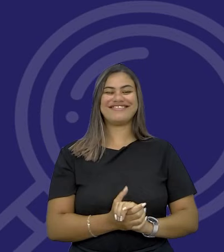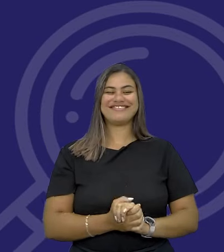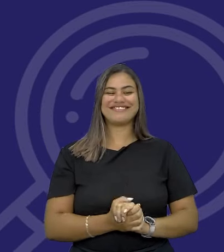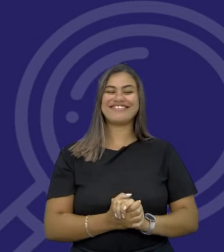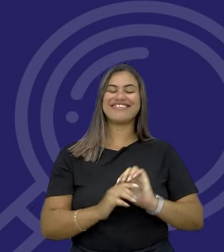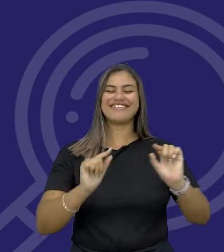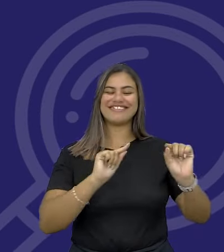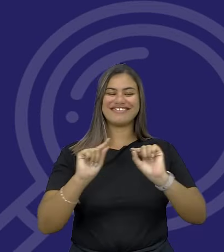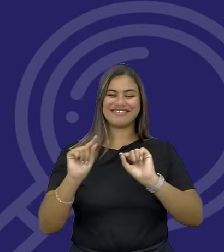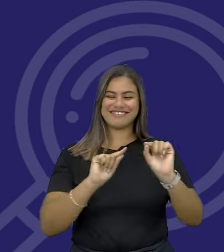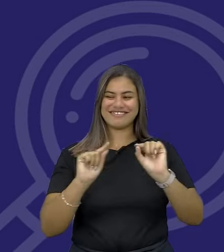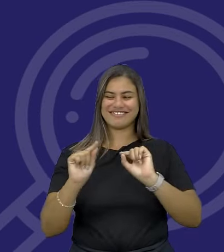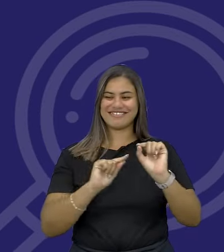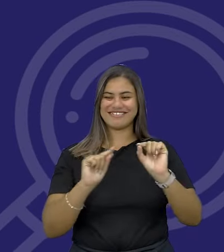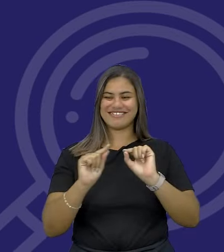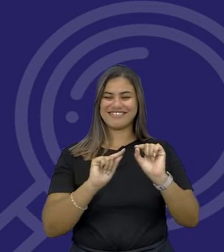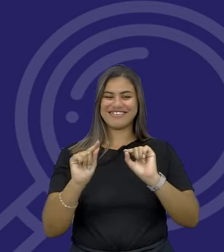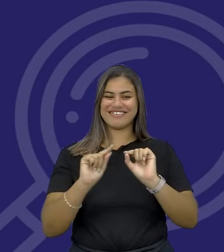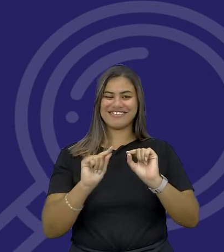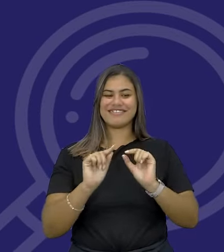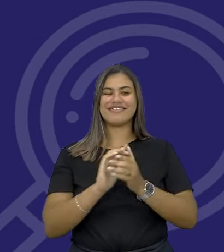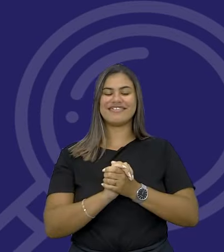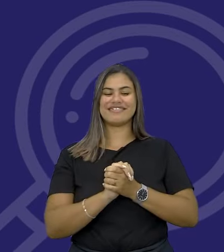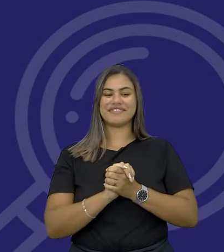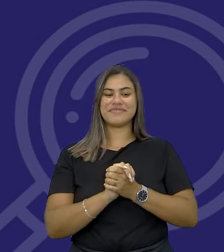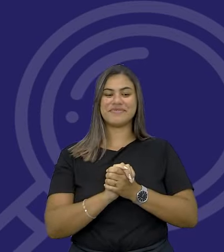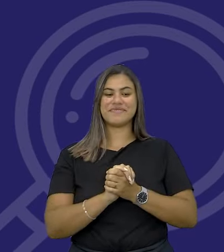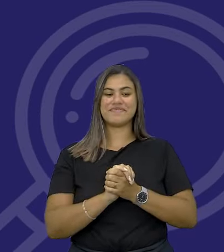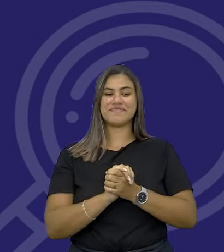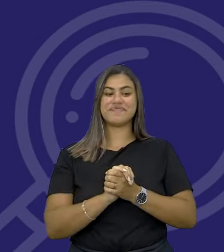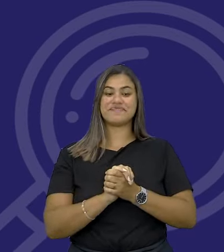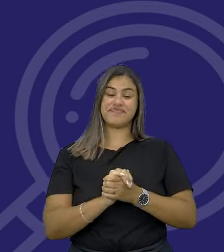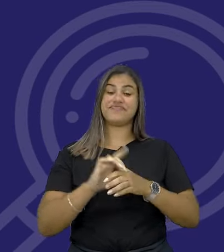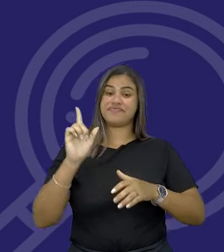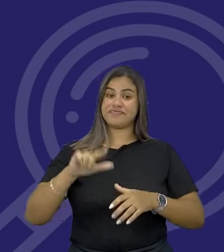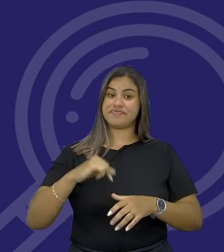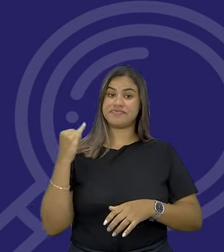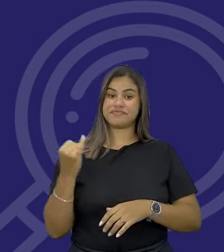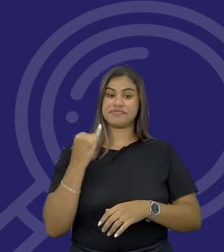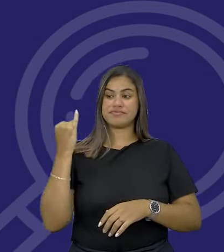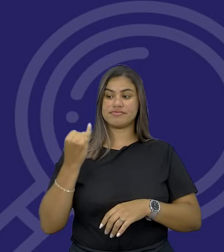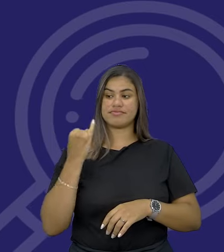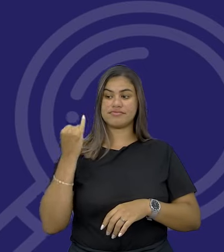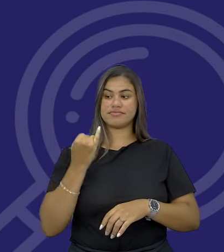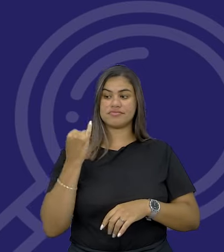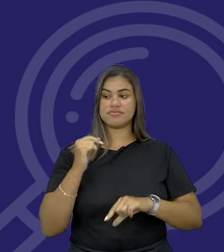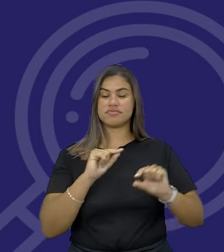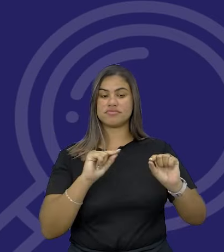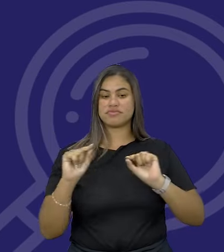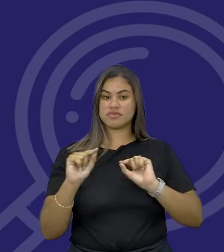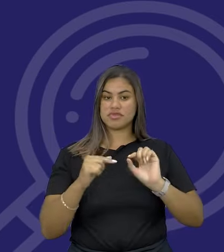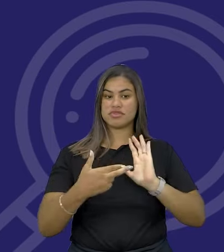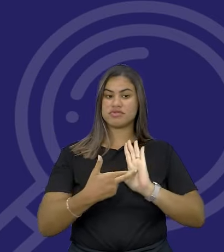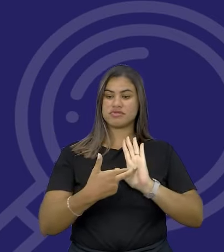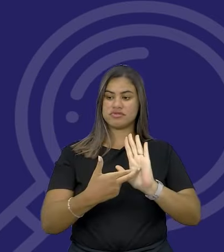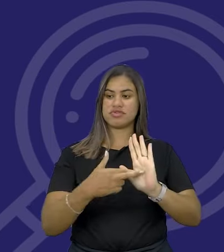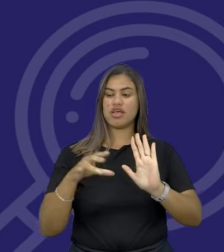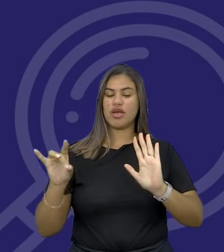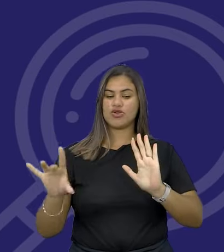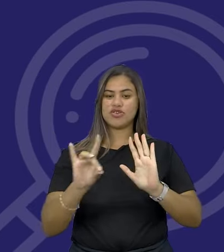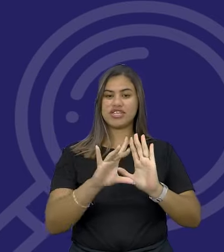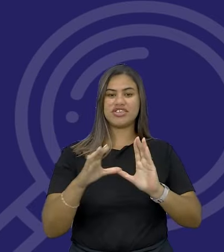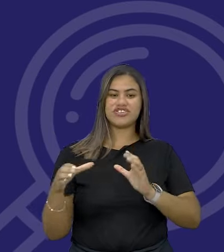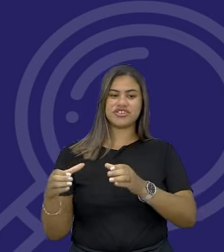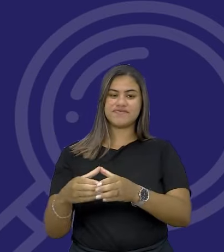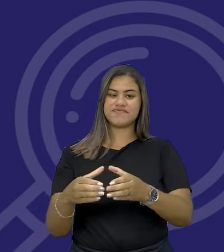àquela solução, né? Então, é interessante que um representante de cada grupo,